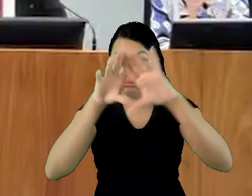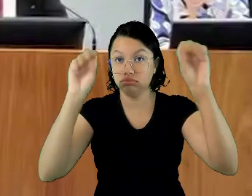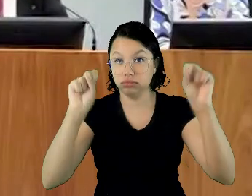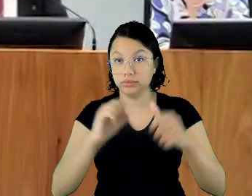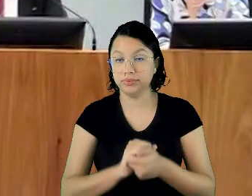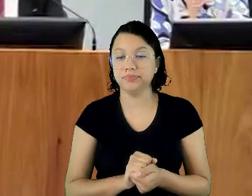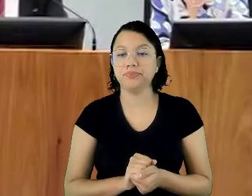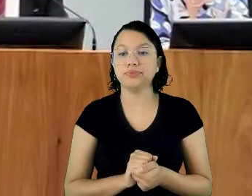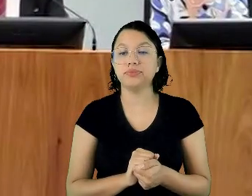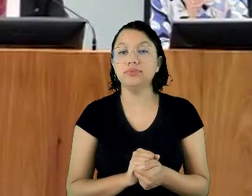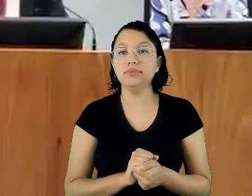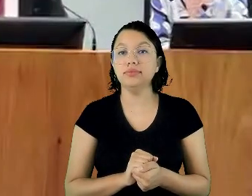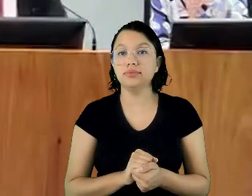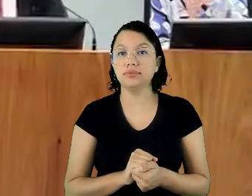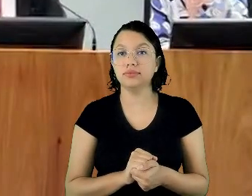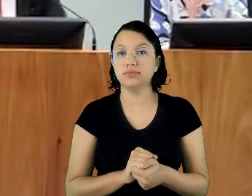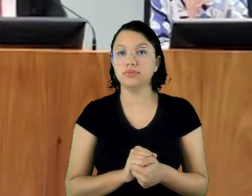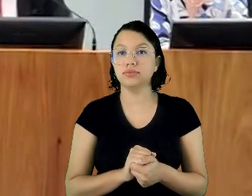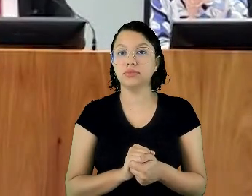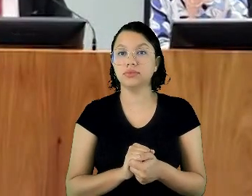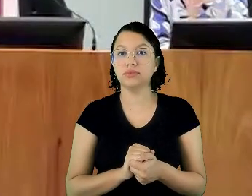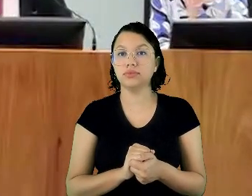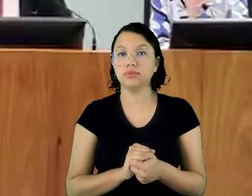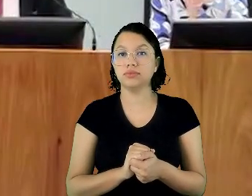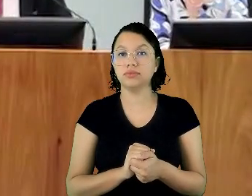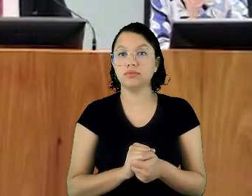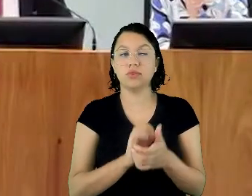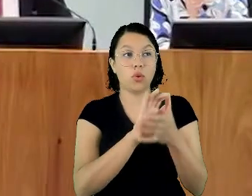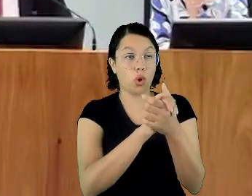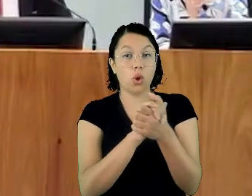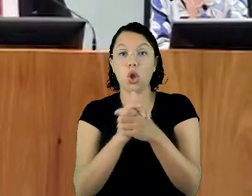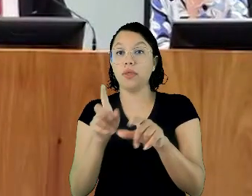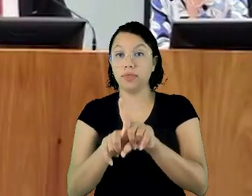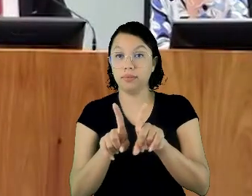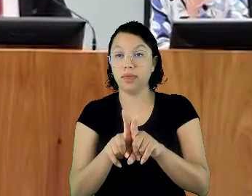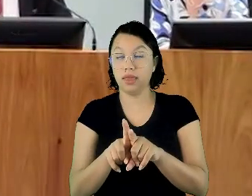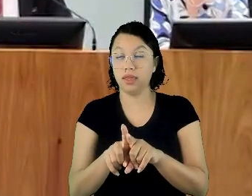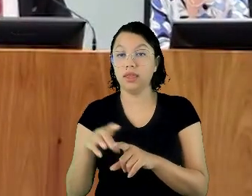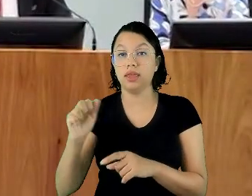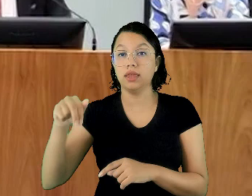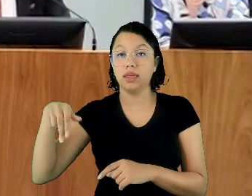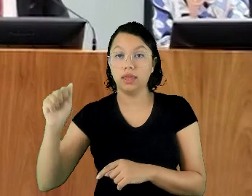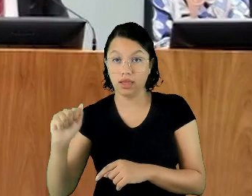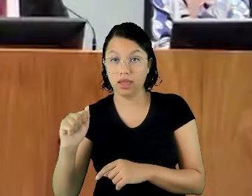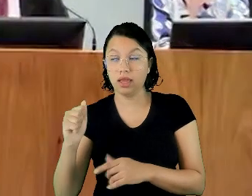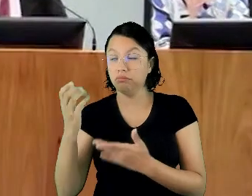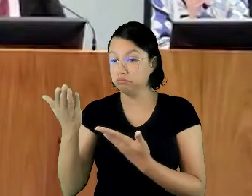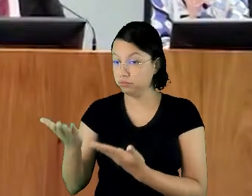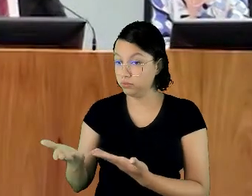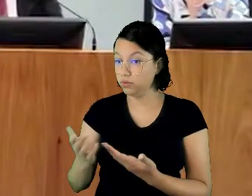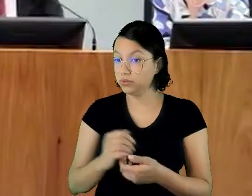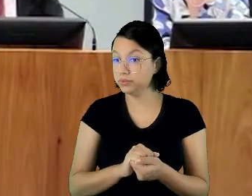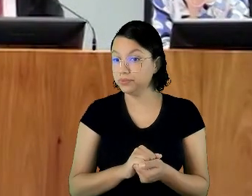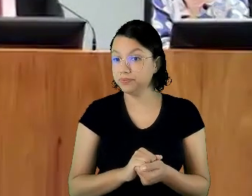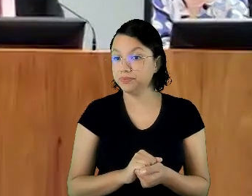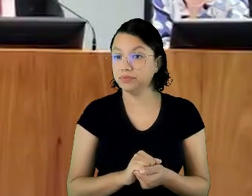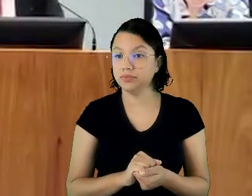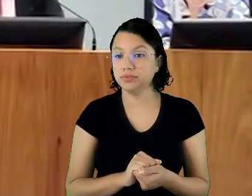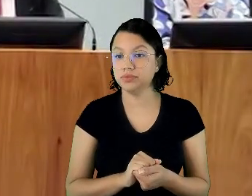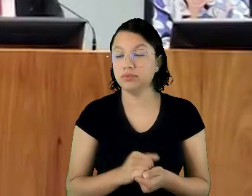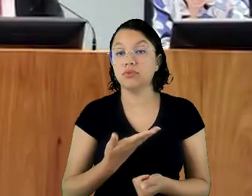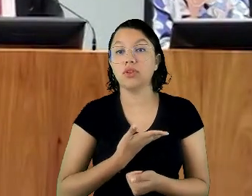presidente, eu saúdo também a doutora Ana Carolina Ali Garcia, a minha colega